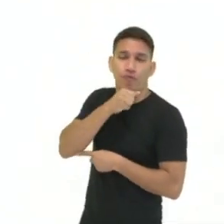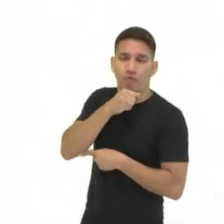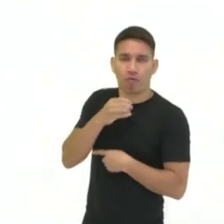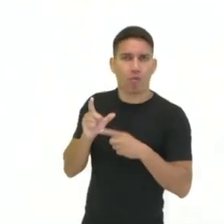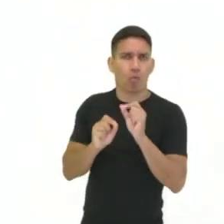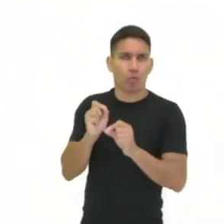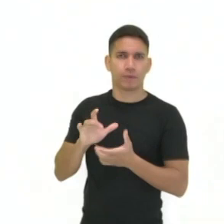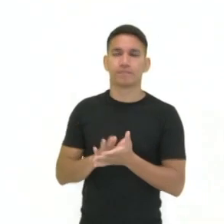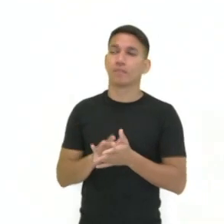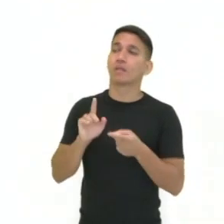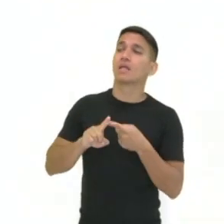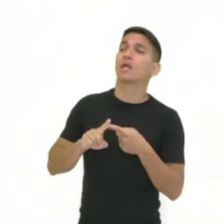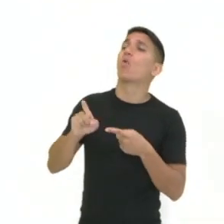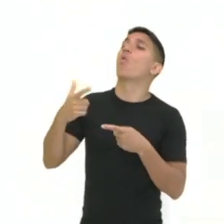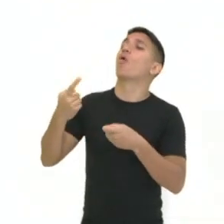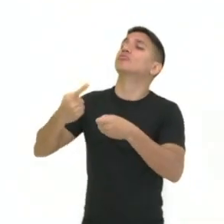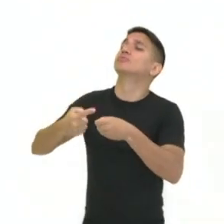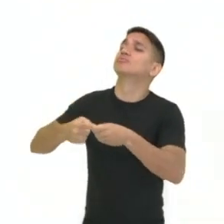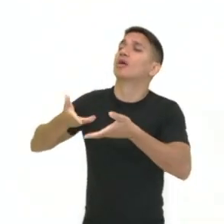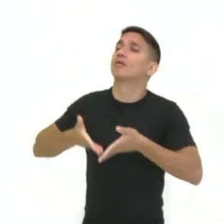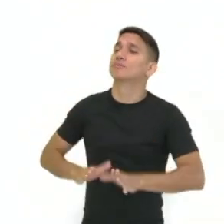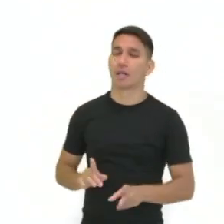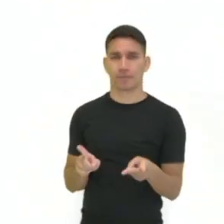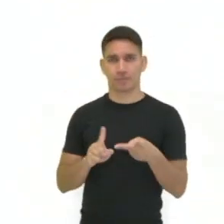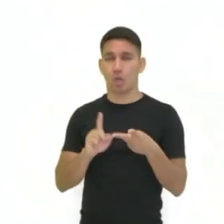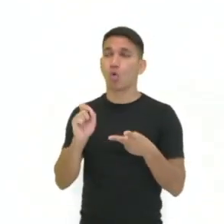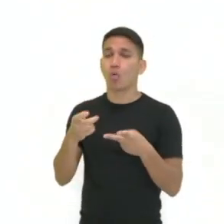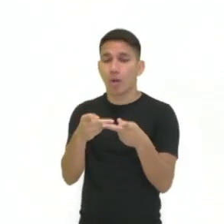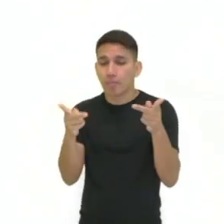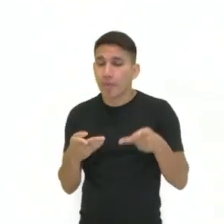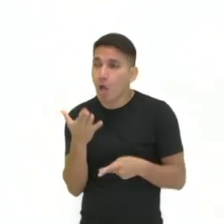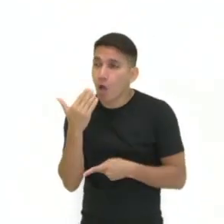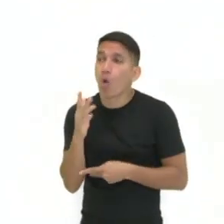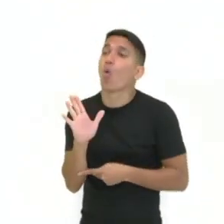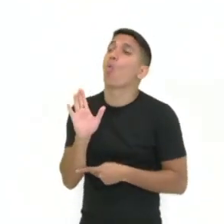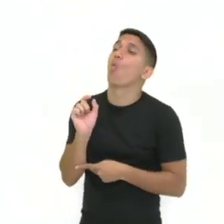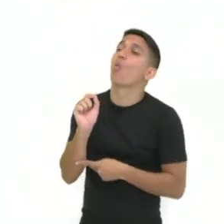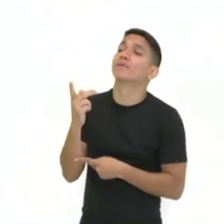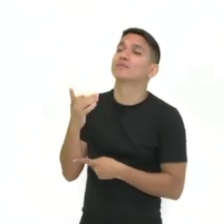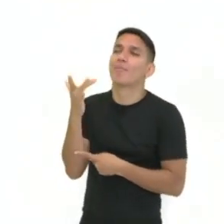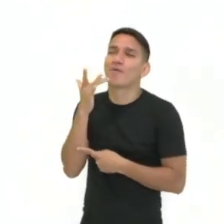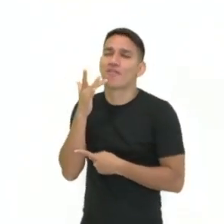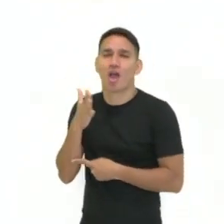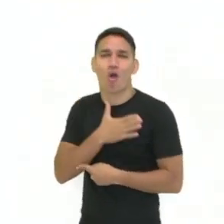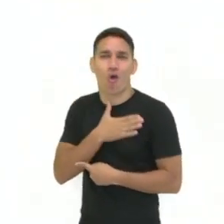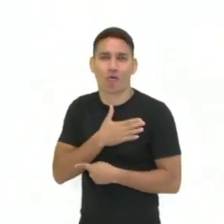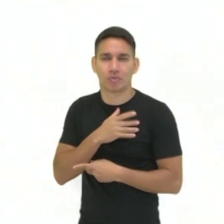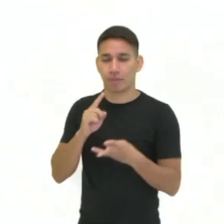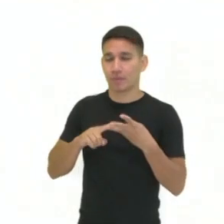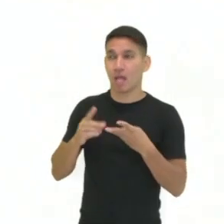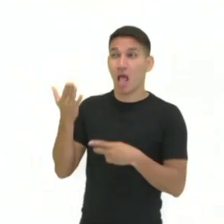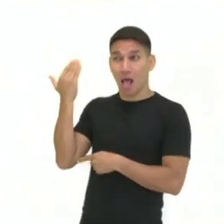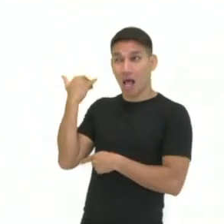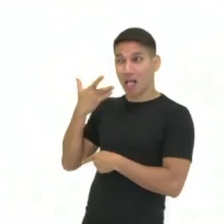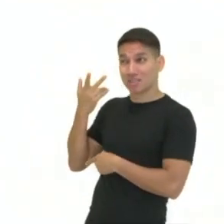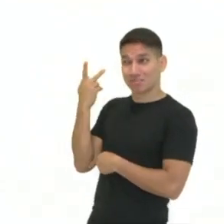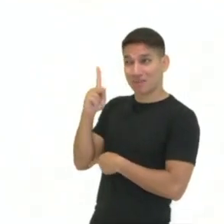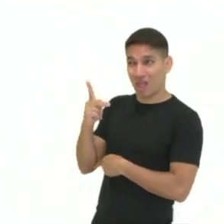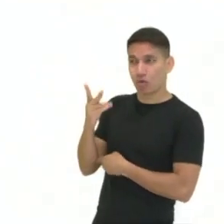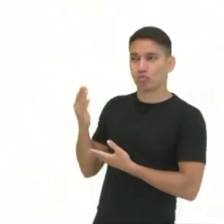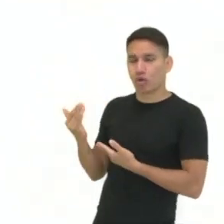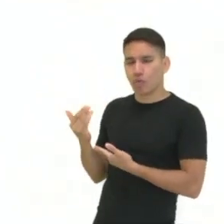cidade você nasceu? Qual é o seu prato preferido? O que mais mudou naquela época para